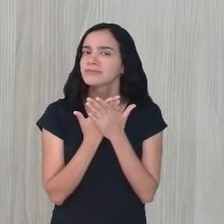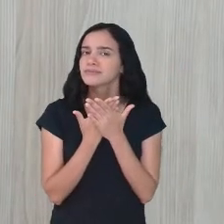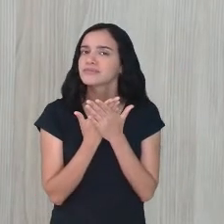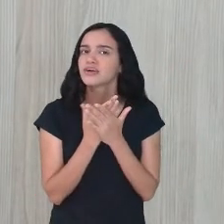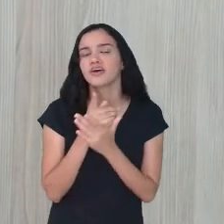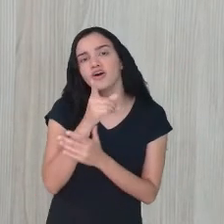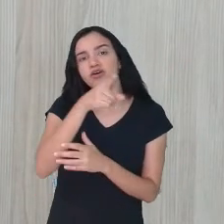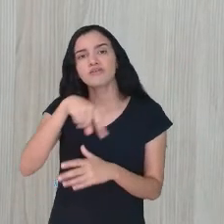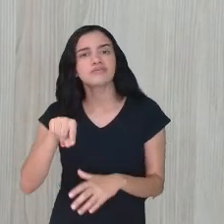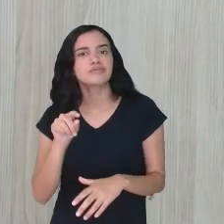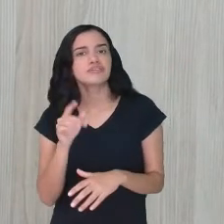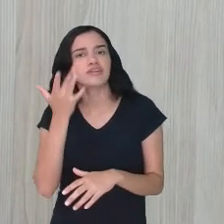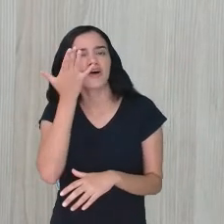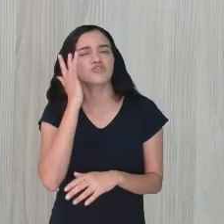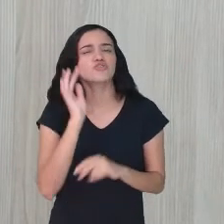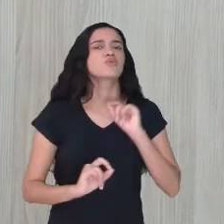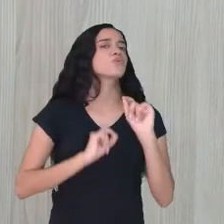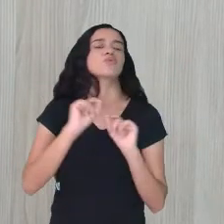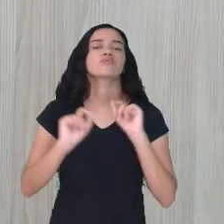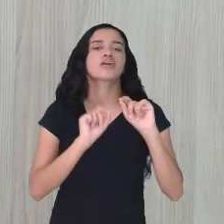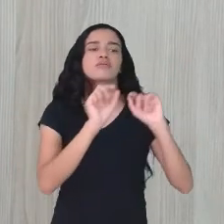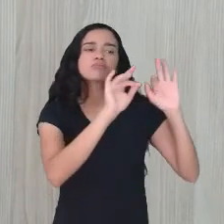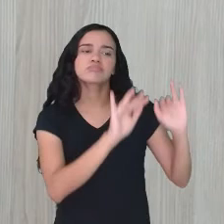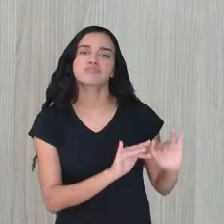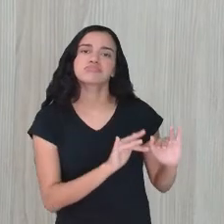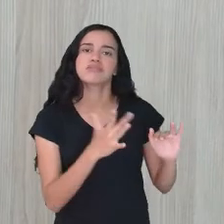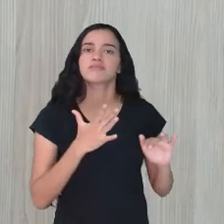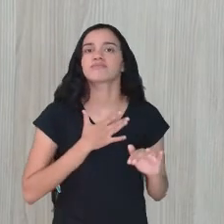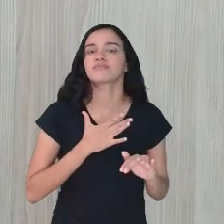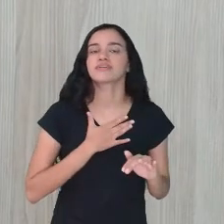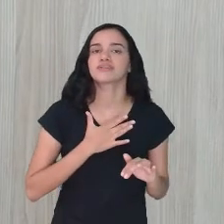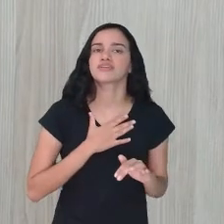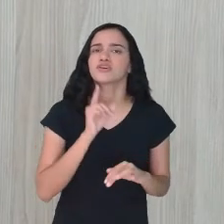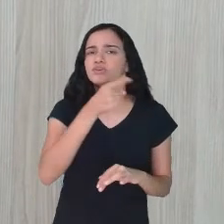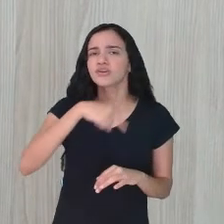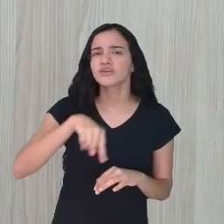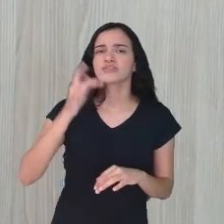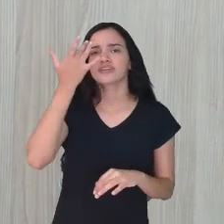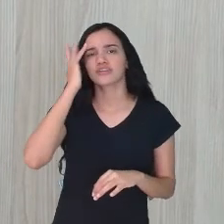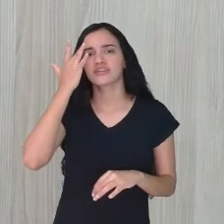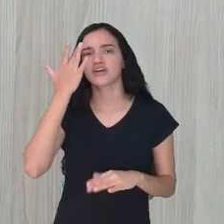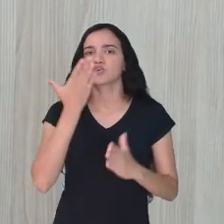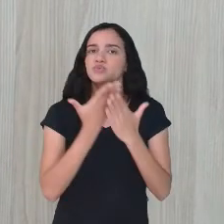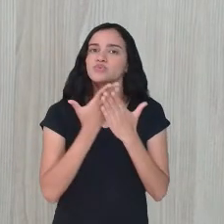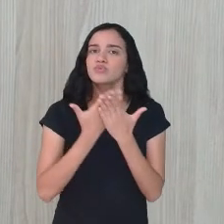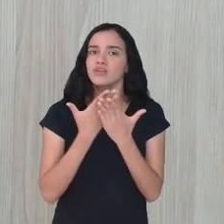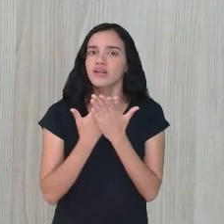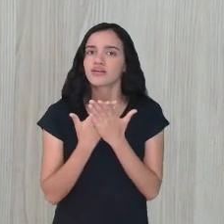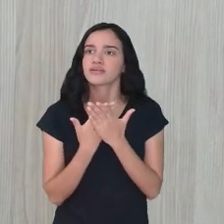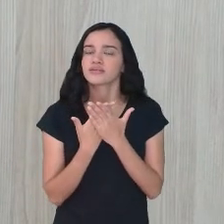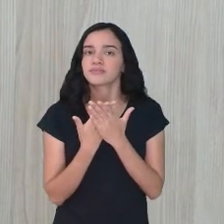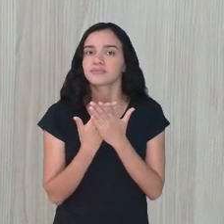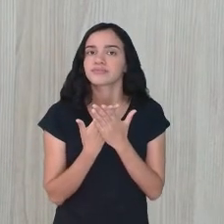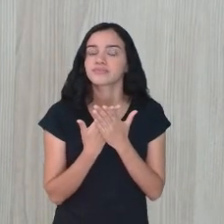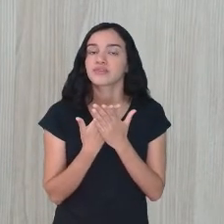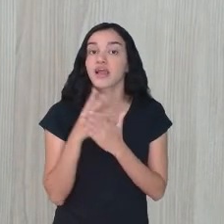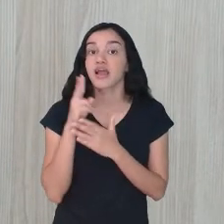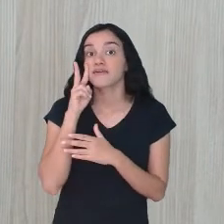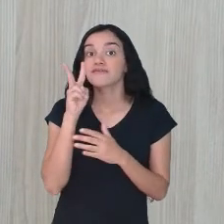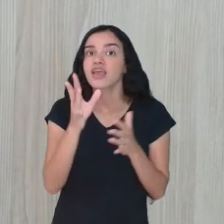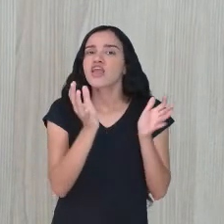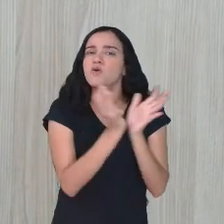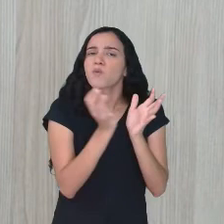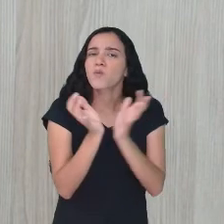que é que vocês acharam? Coloca aí no chat para gente. O que é que você achou da aula? Né? Ver conjuntos